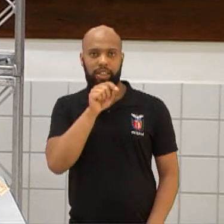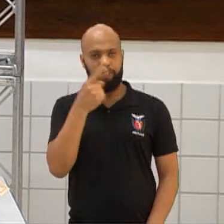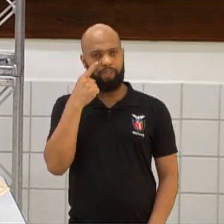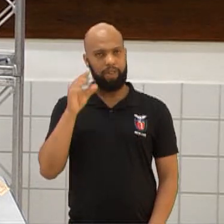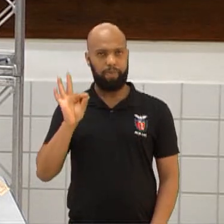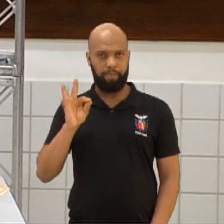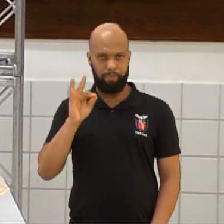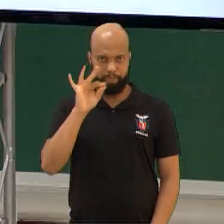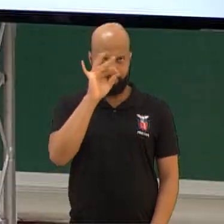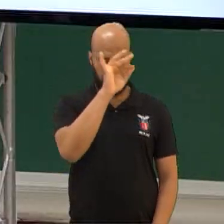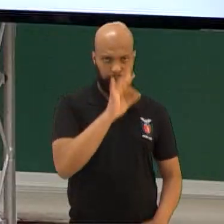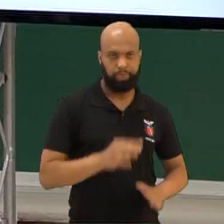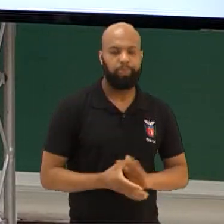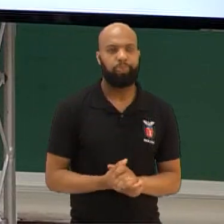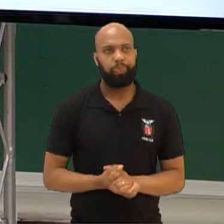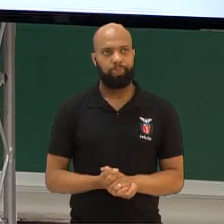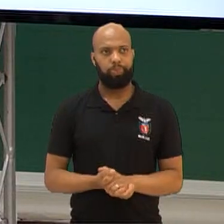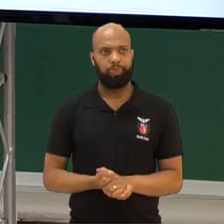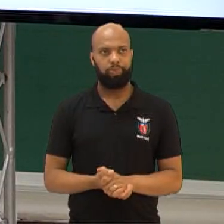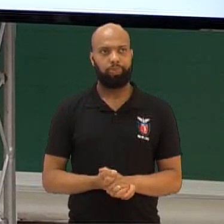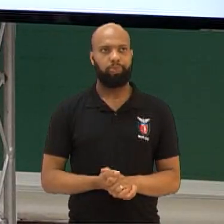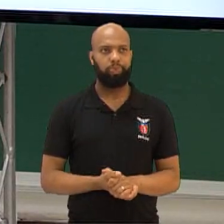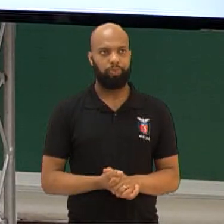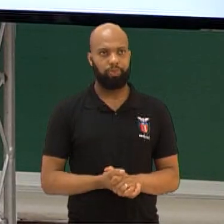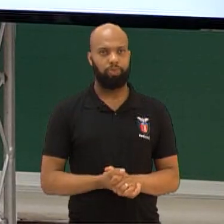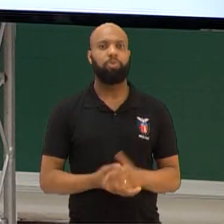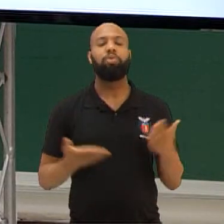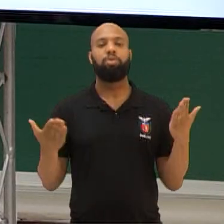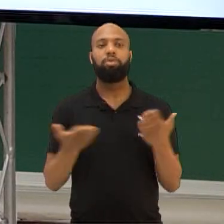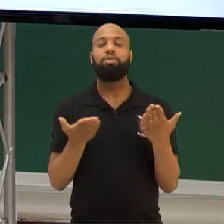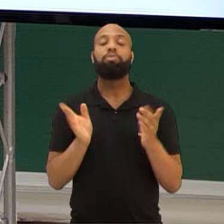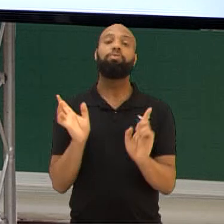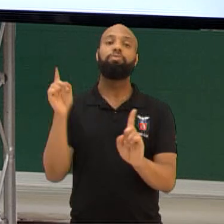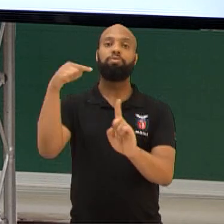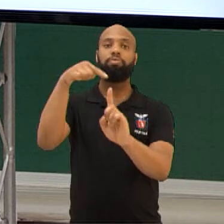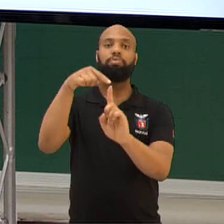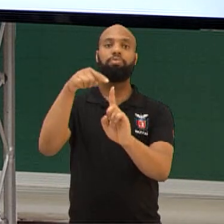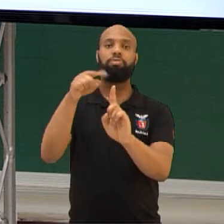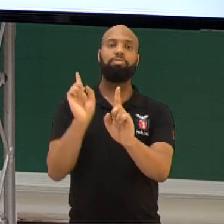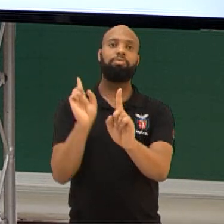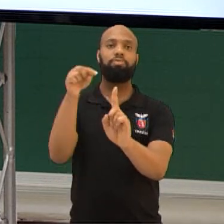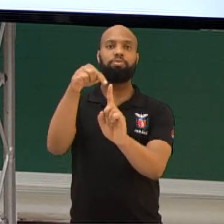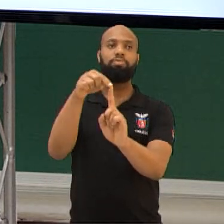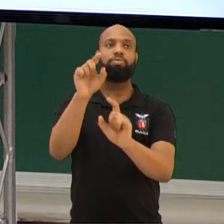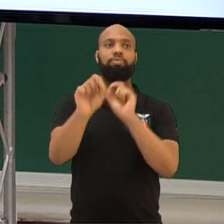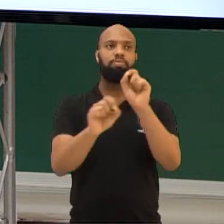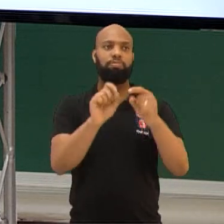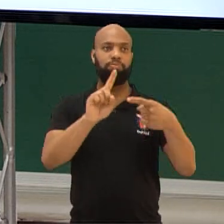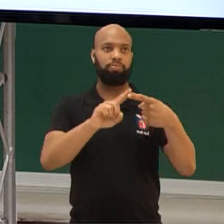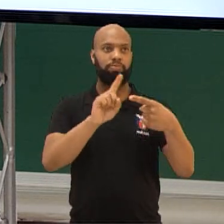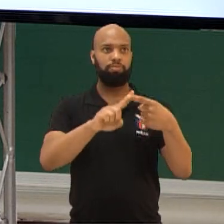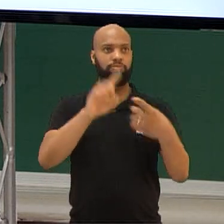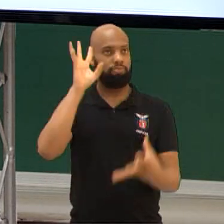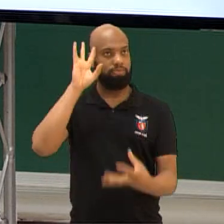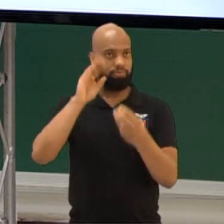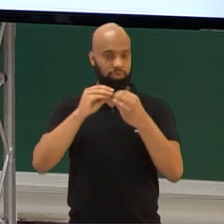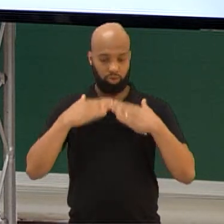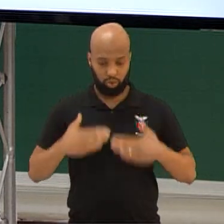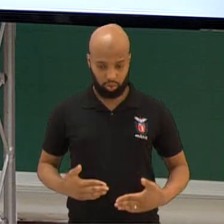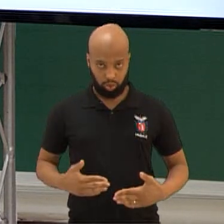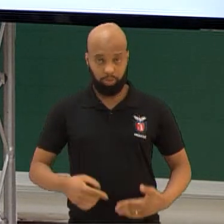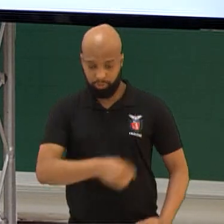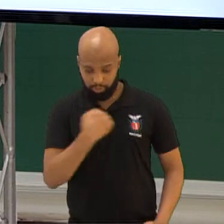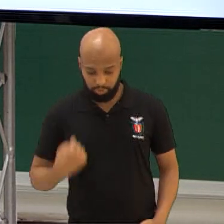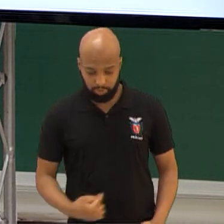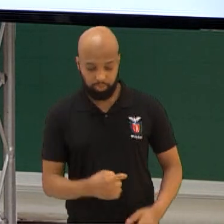lá? Então, como mencionado há pouco, nós vamos falar sobre a anatomia e fisiologia, também vamos falar